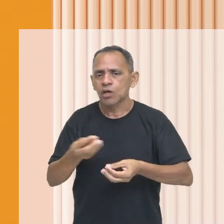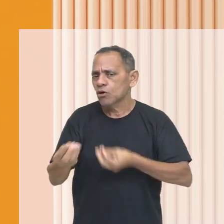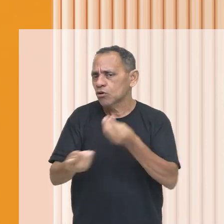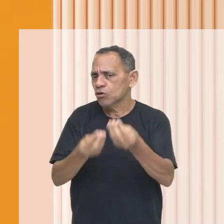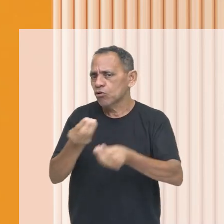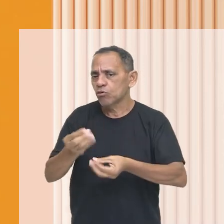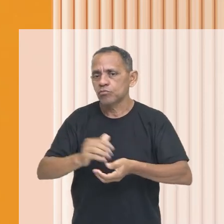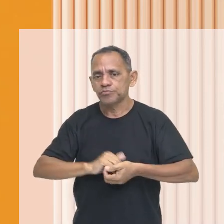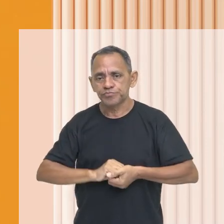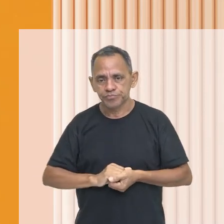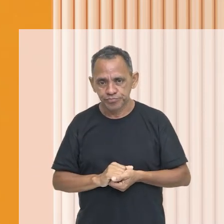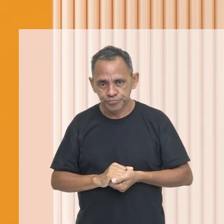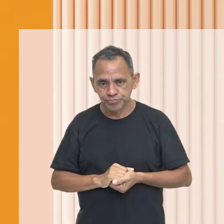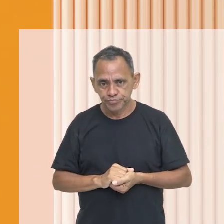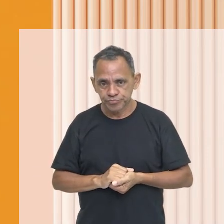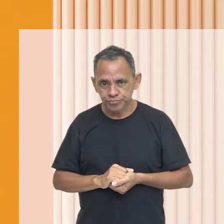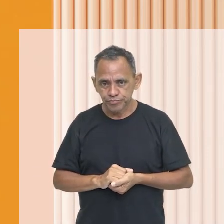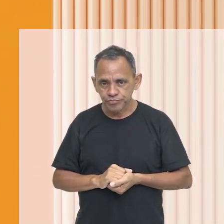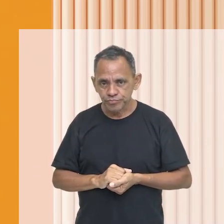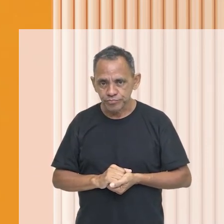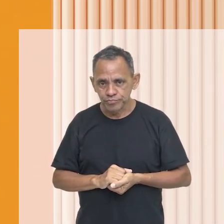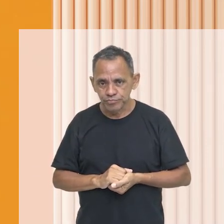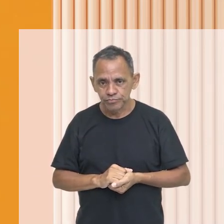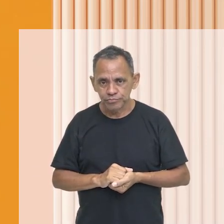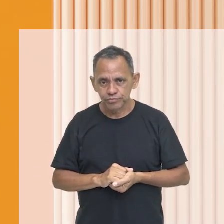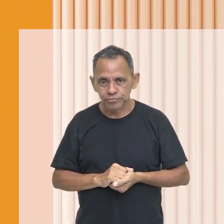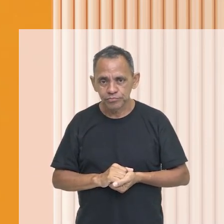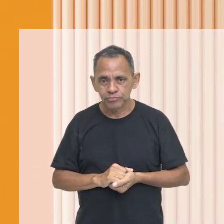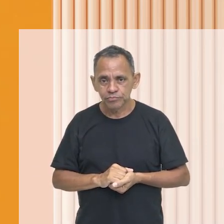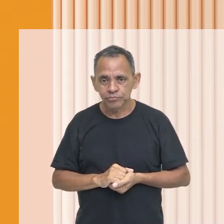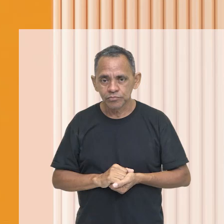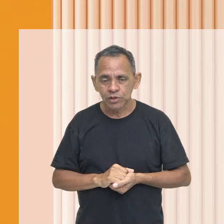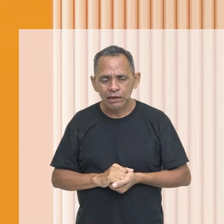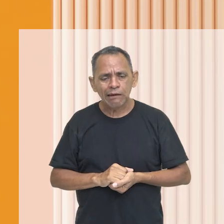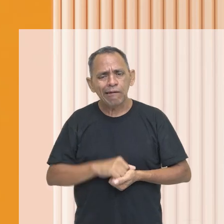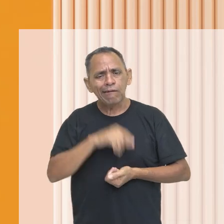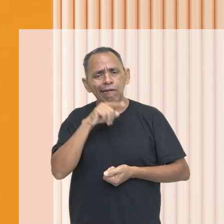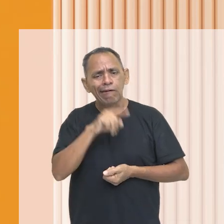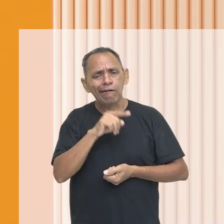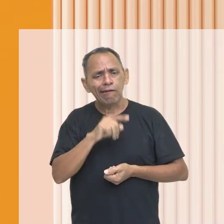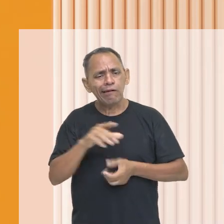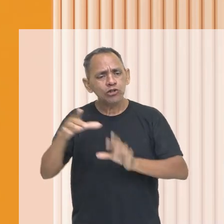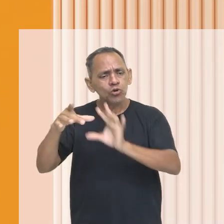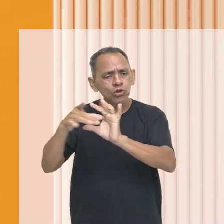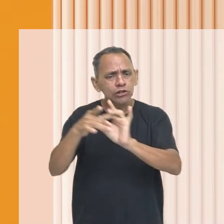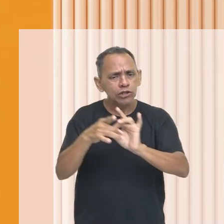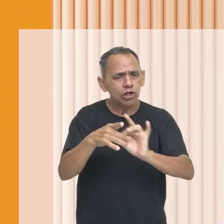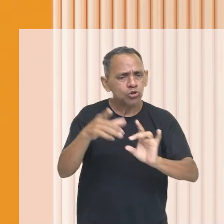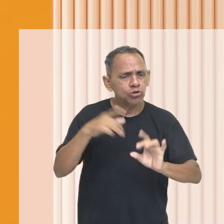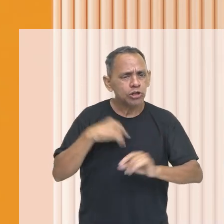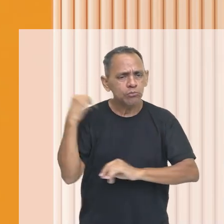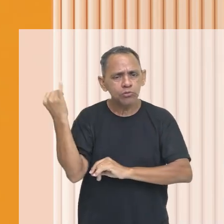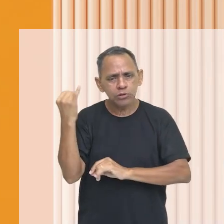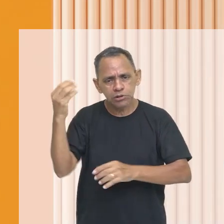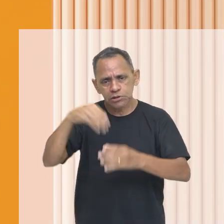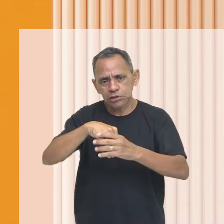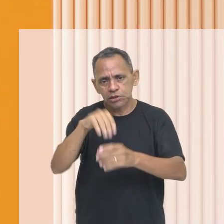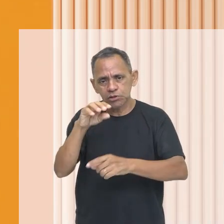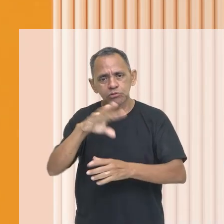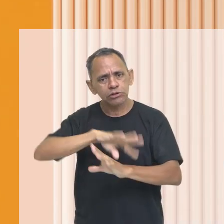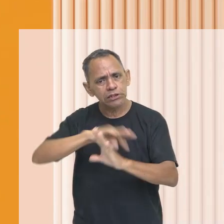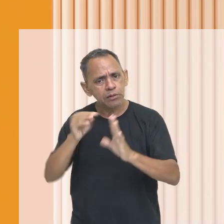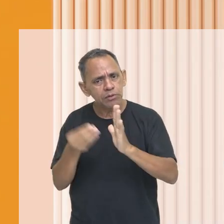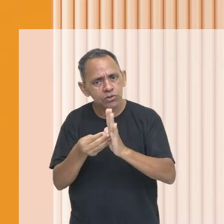fazer: como aquele determinado contexto reflete na Amazônia? Ou como